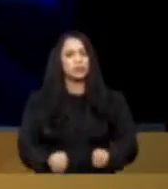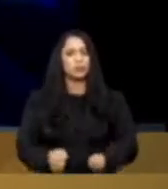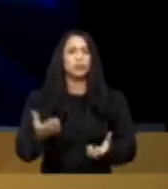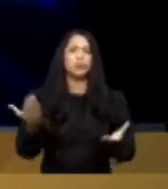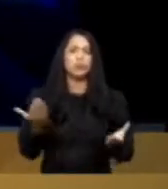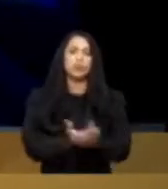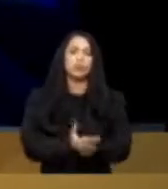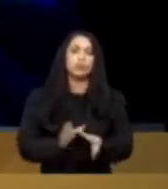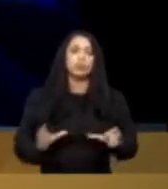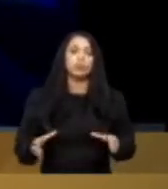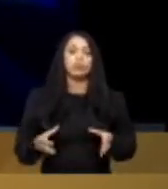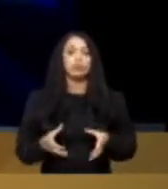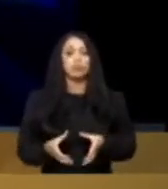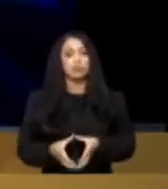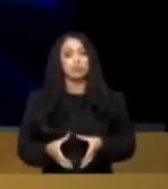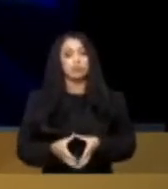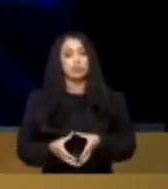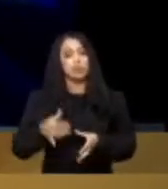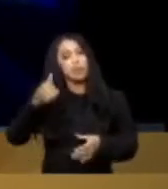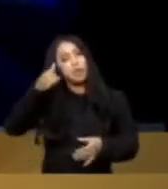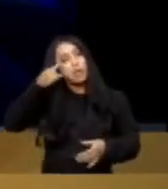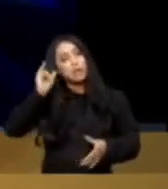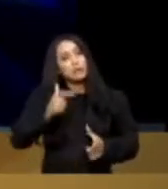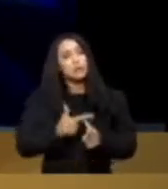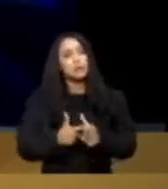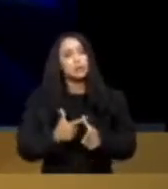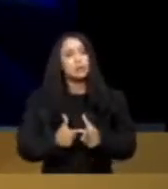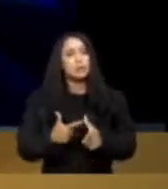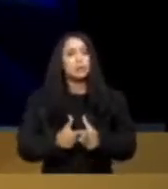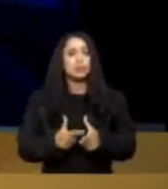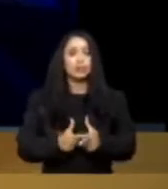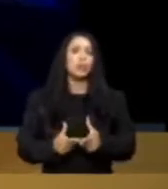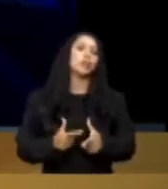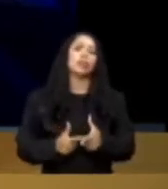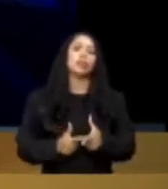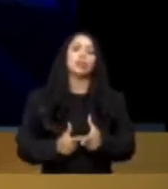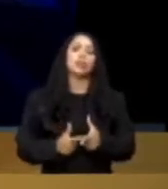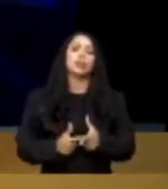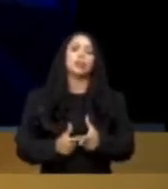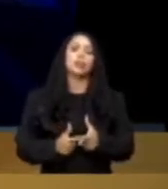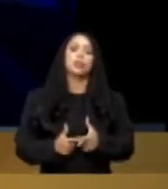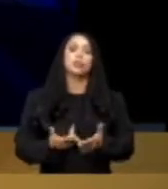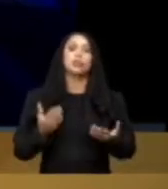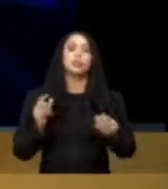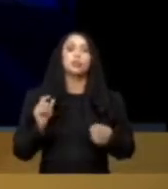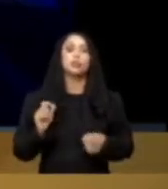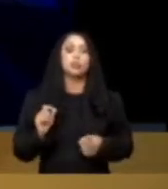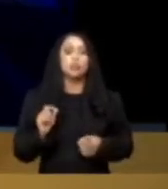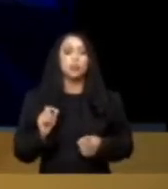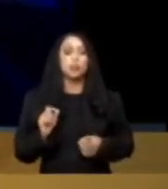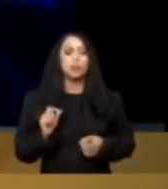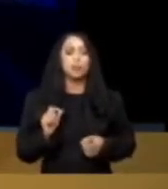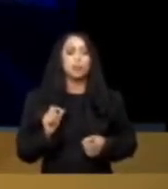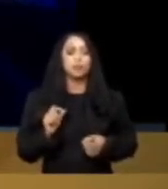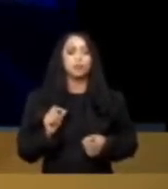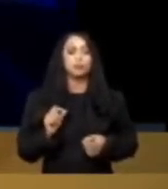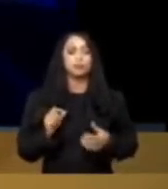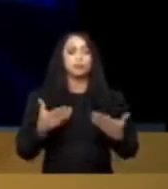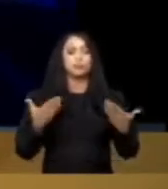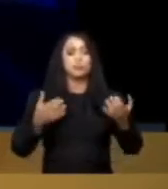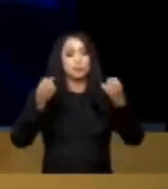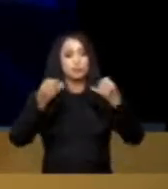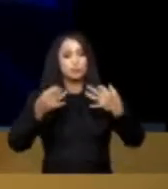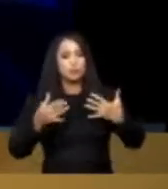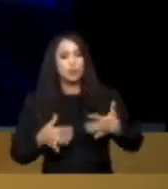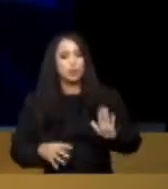ações coletivas, evitam a problemática do chamado fórum shopping. Em face desse quadro,